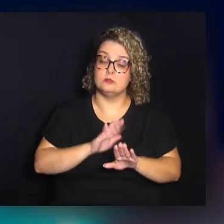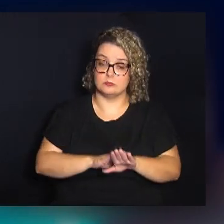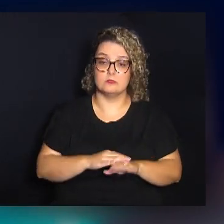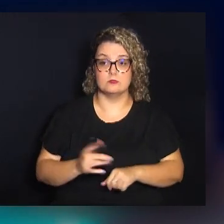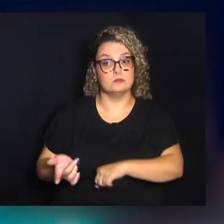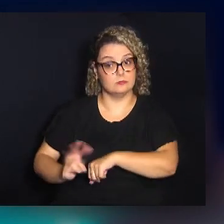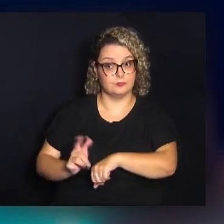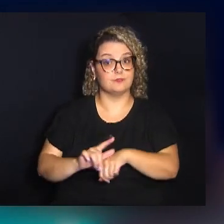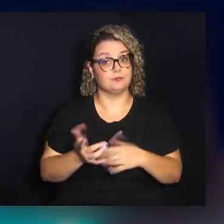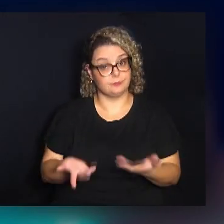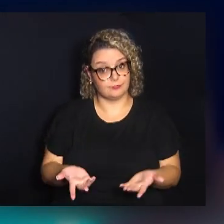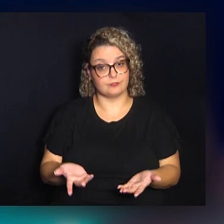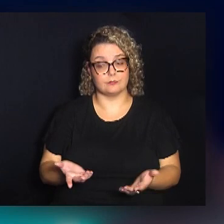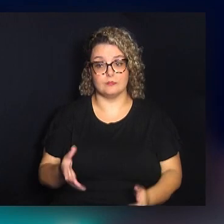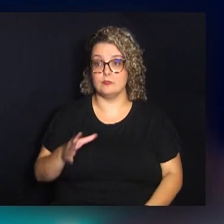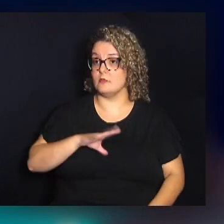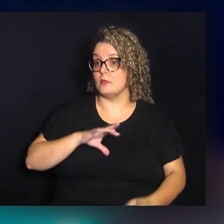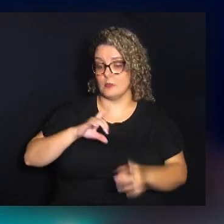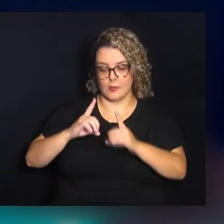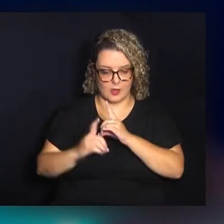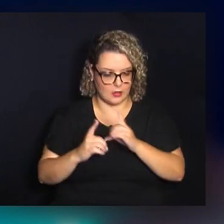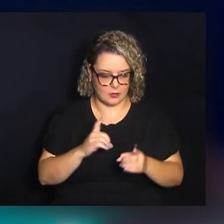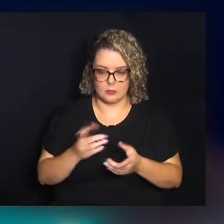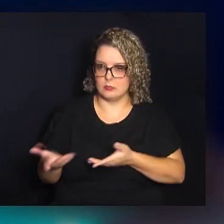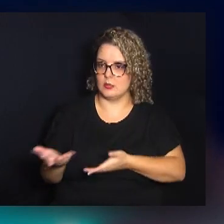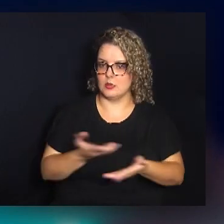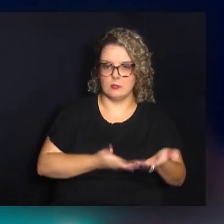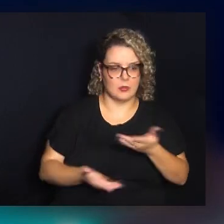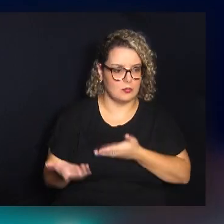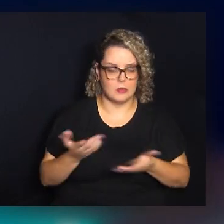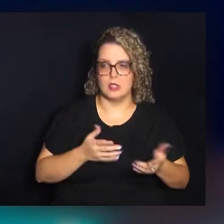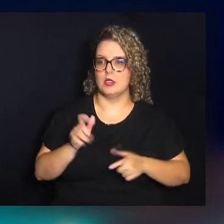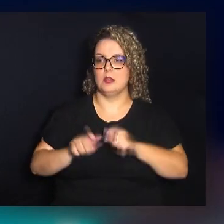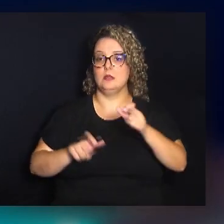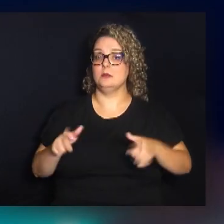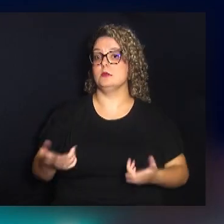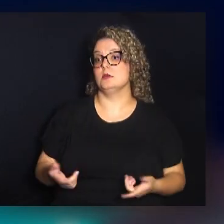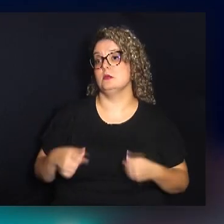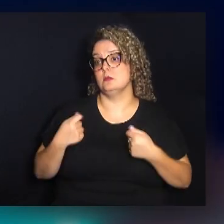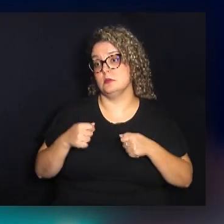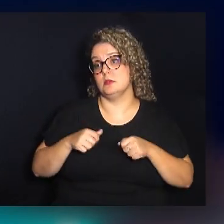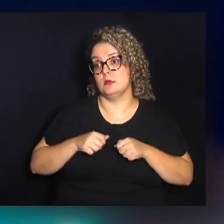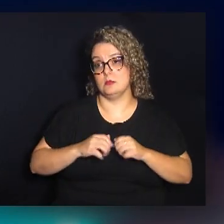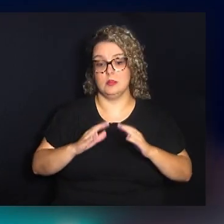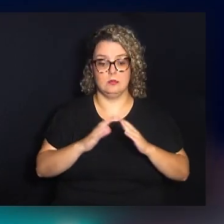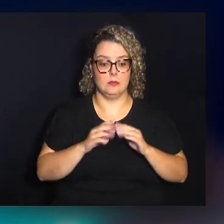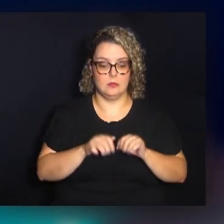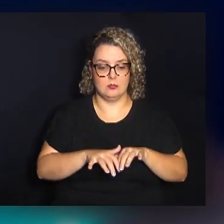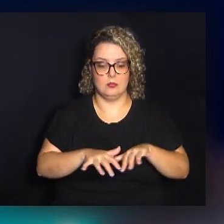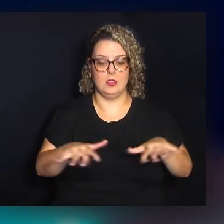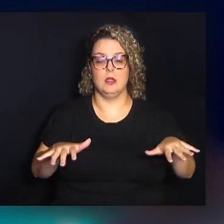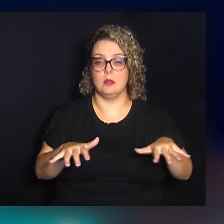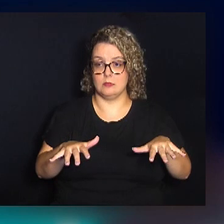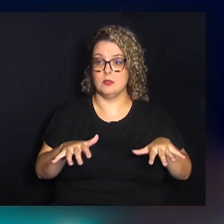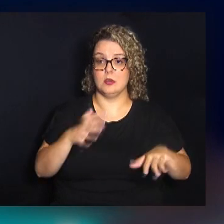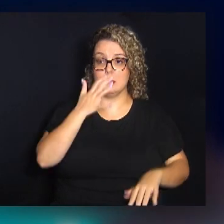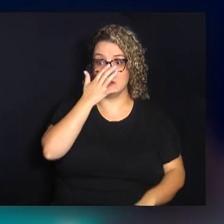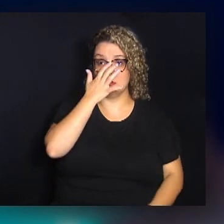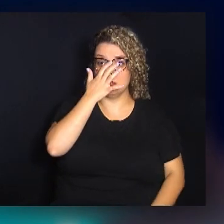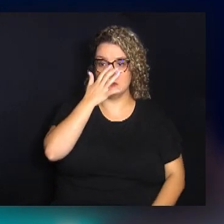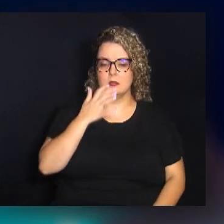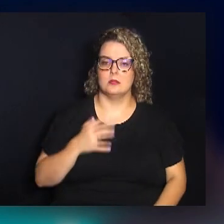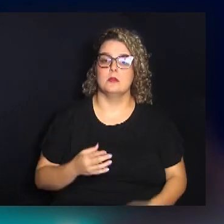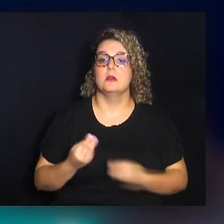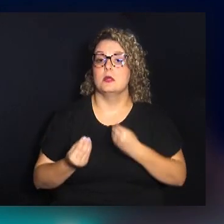estabeleceu uma atividade comercial. Então, a cidade é dinâmica, a cidade é orgânica, as pessoas precisam, às vezes, ampliar suas áreas